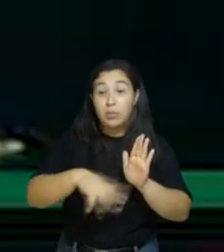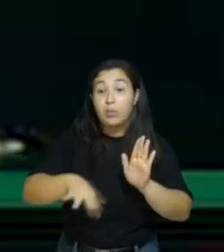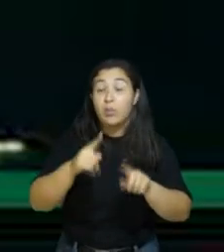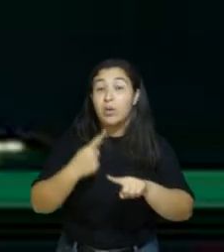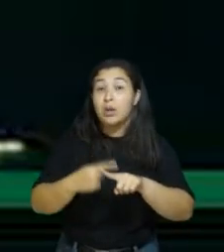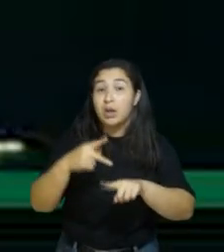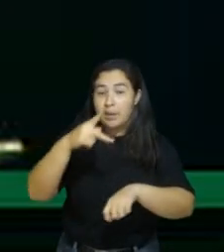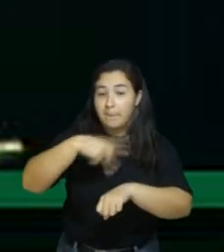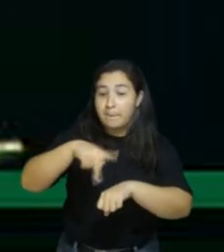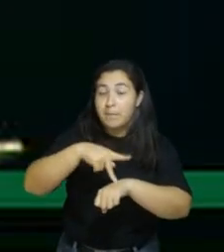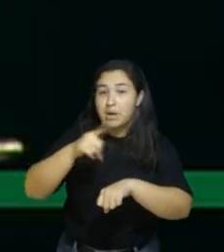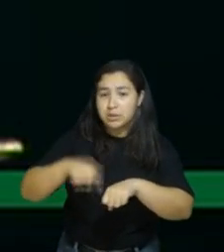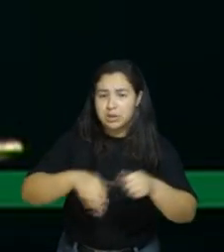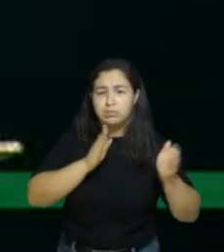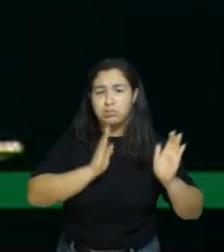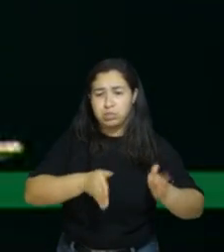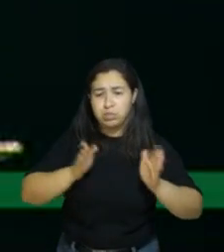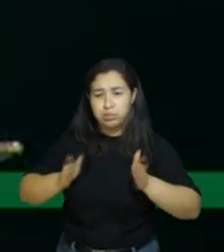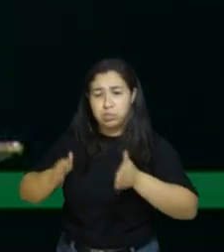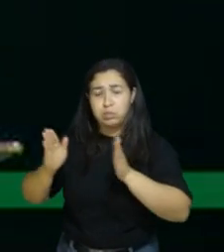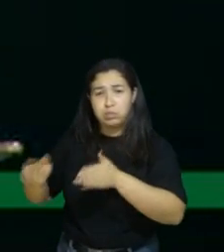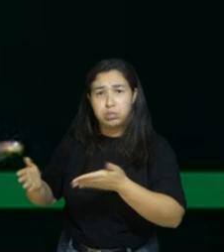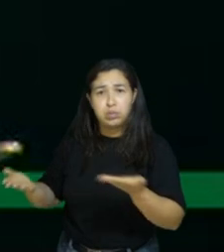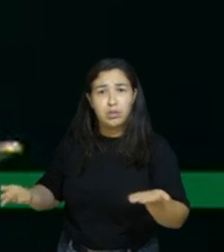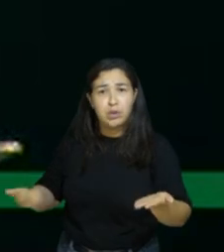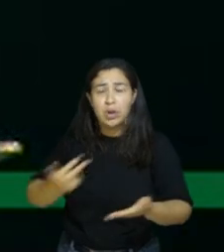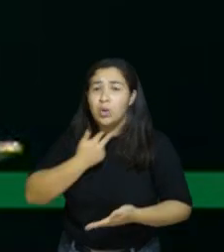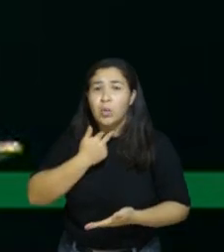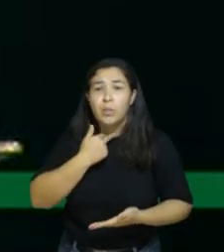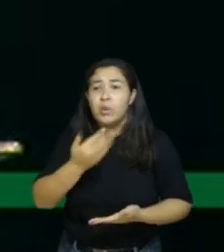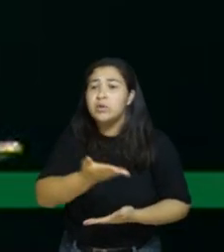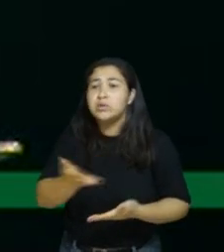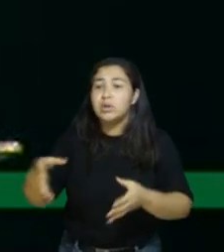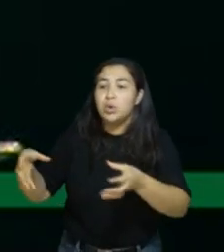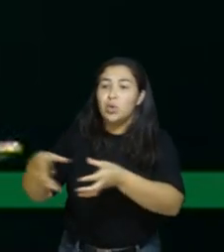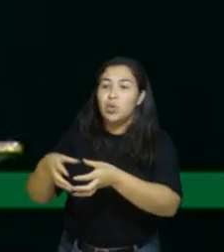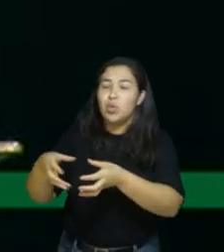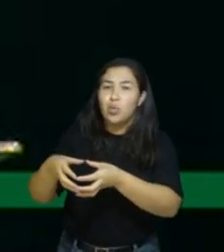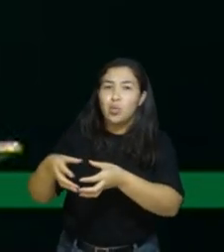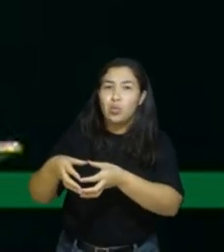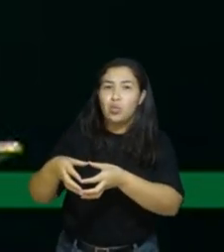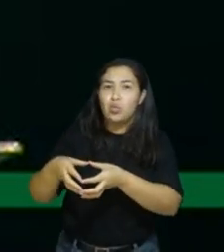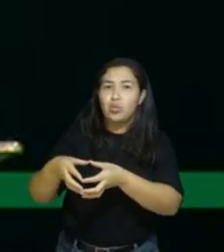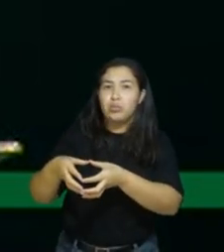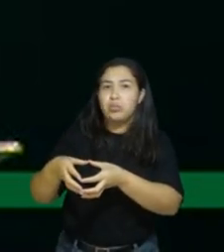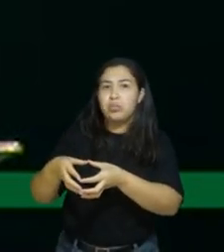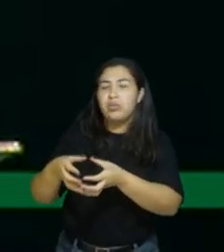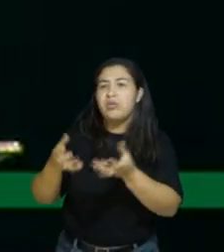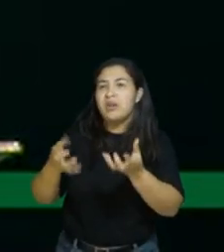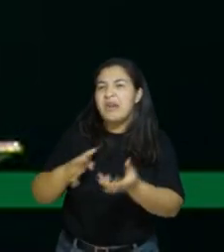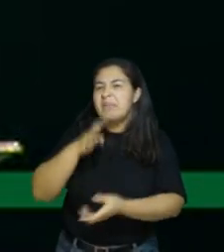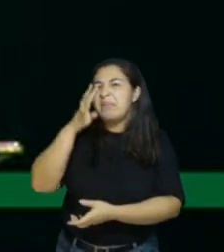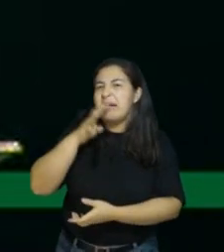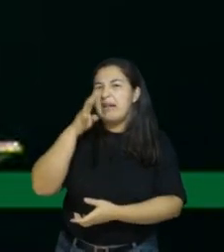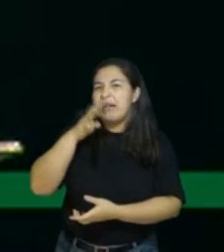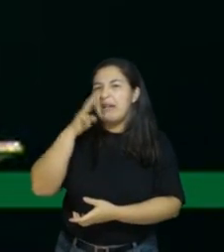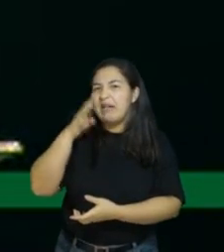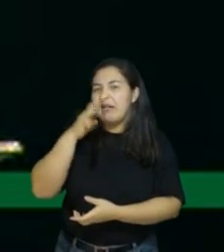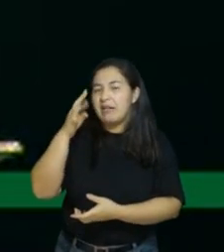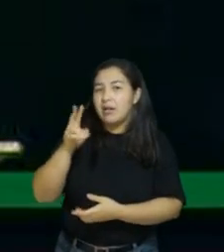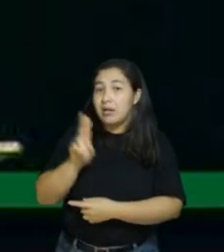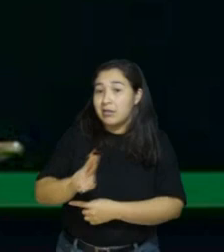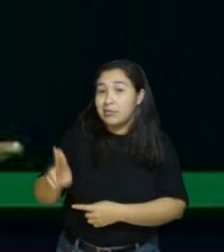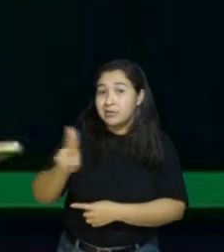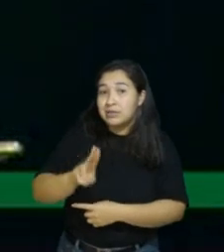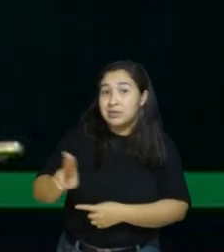podemos permitir que setores da sociedade possam eh em nome uso